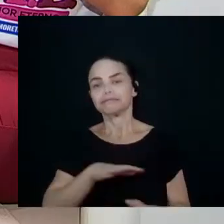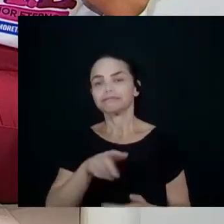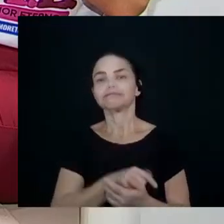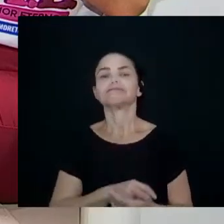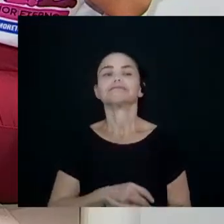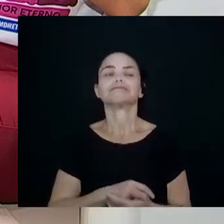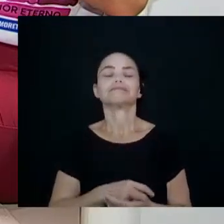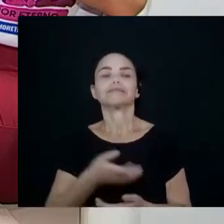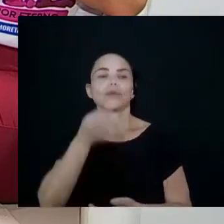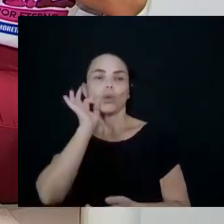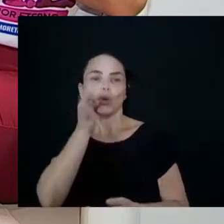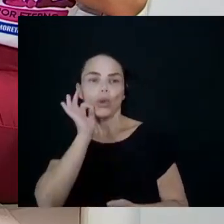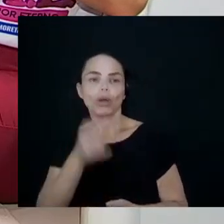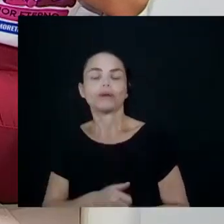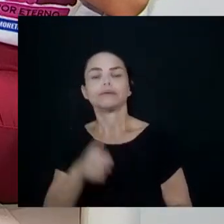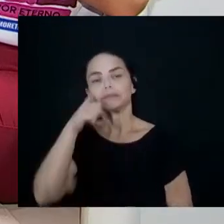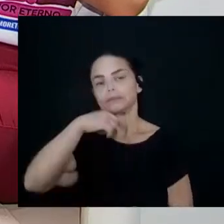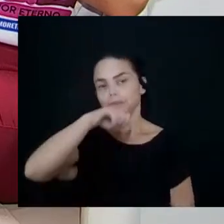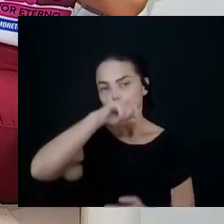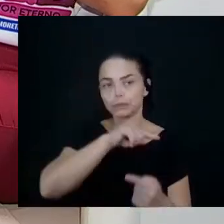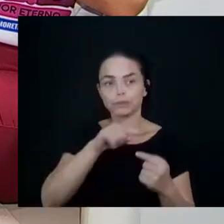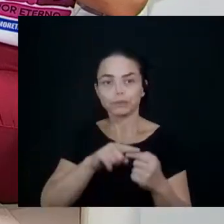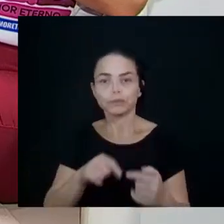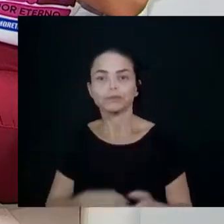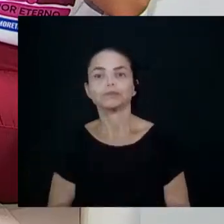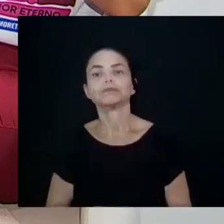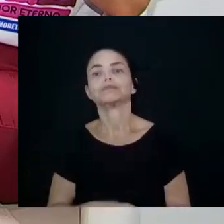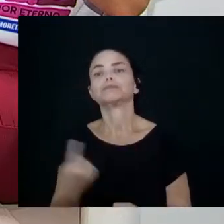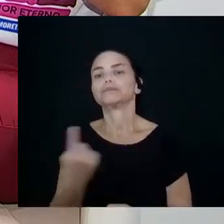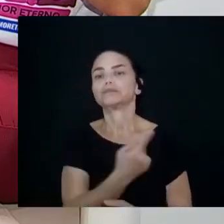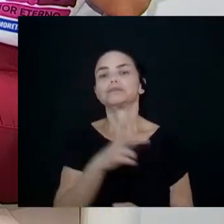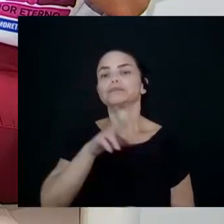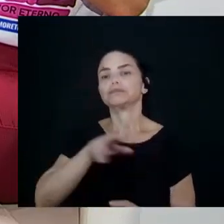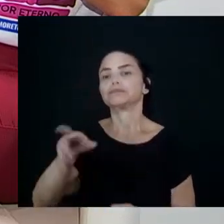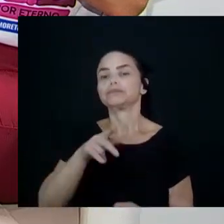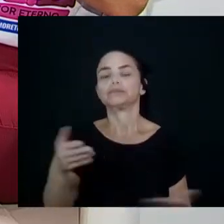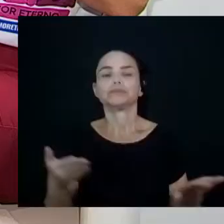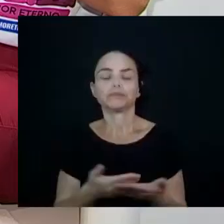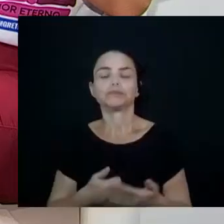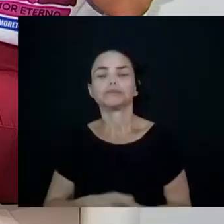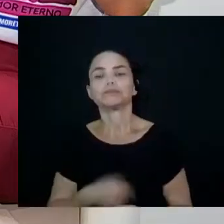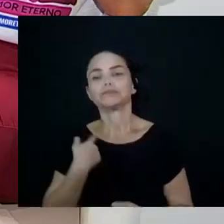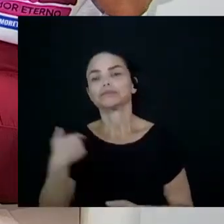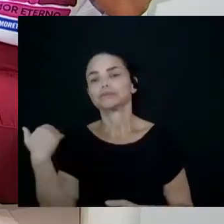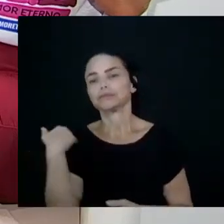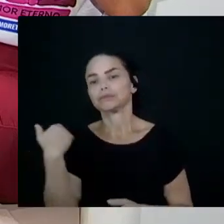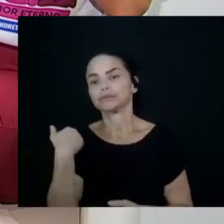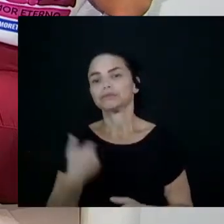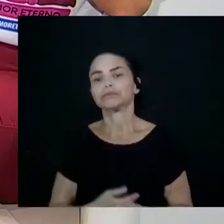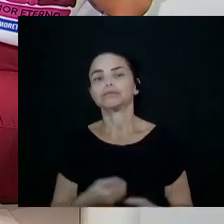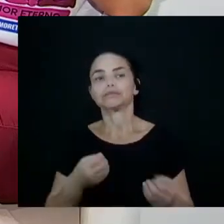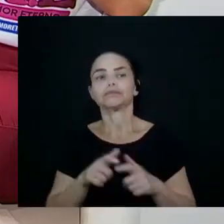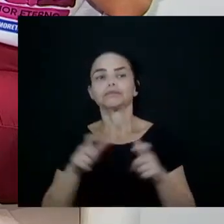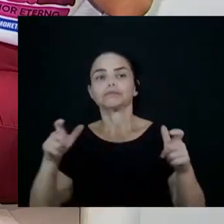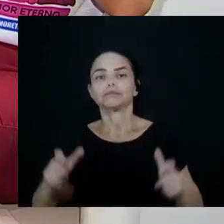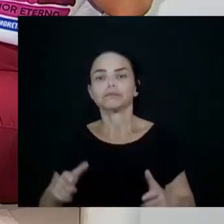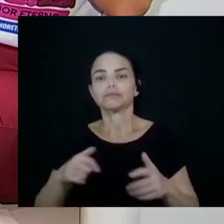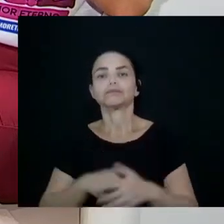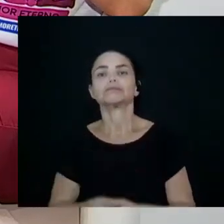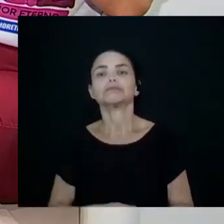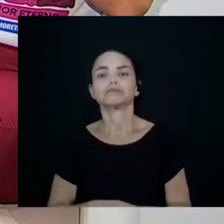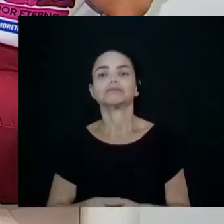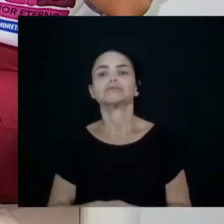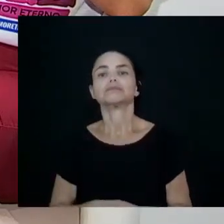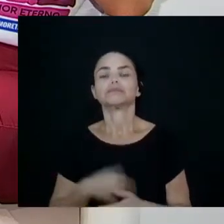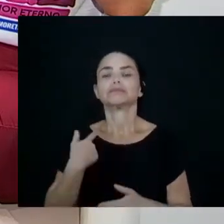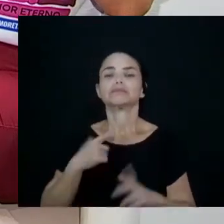só para as mães, tem o objetivo delas, mas o nosso é diferente. Hoje mesmo, uma pessoa me procurou oferecendo o espaço dela para fazer uma